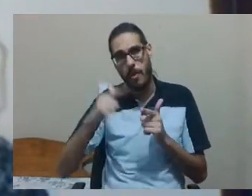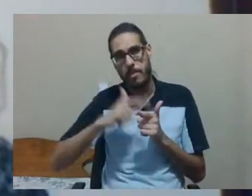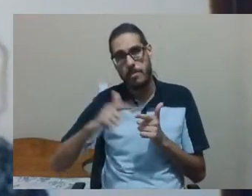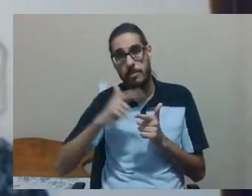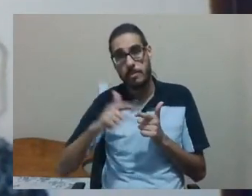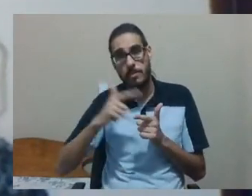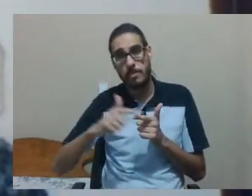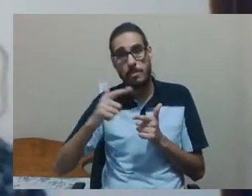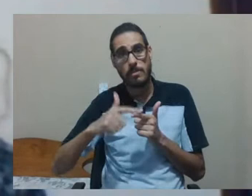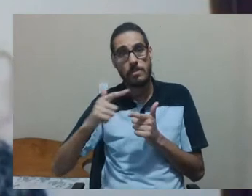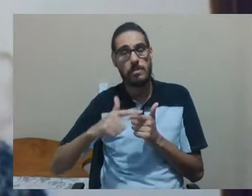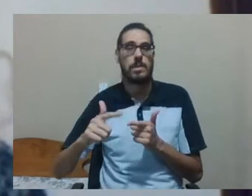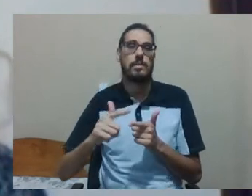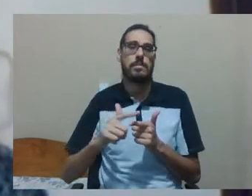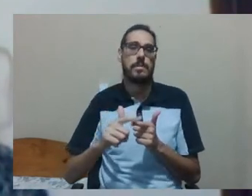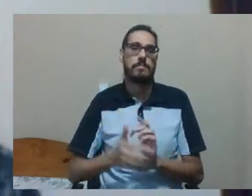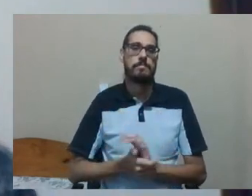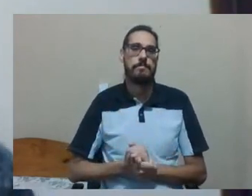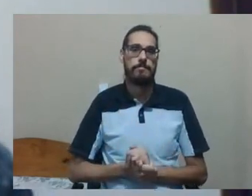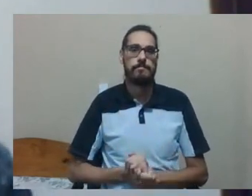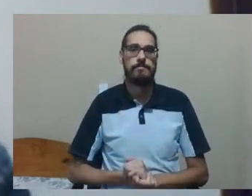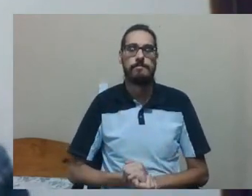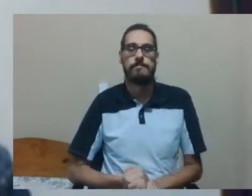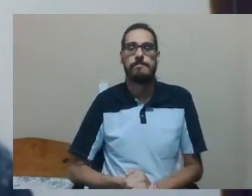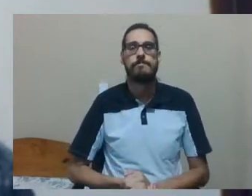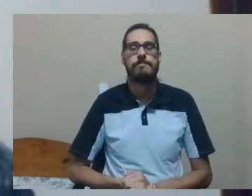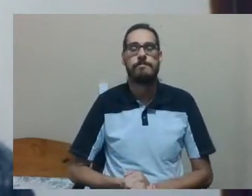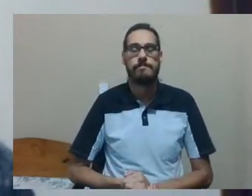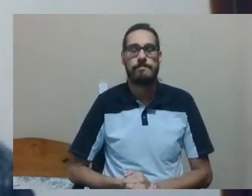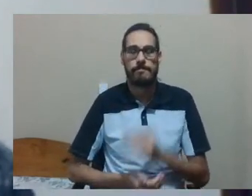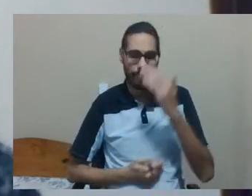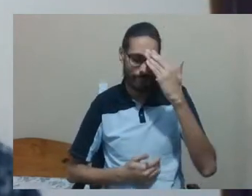conquistar novas metas. Obrigada.